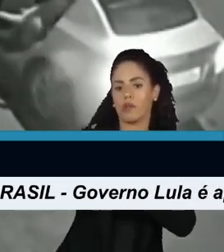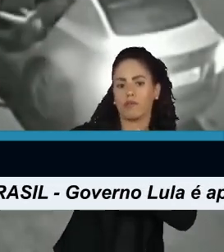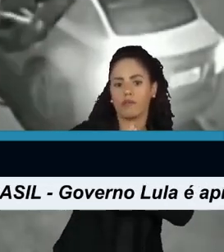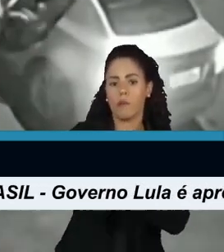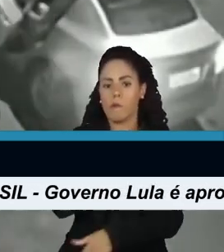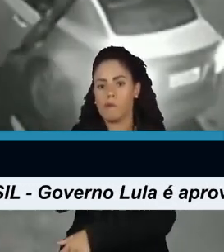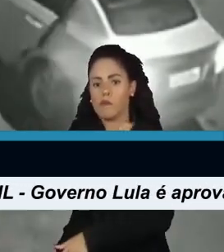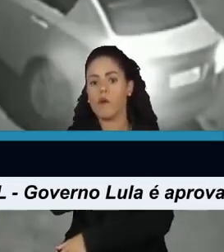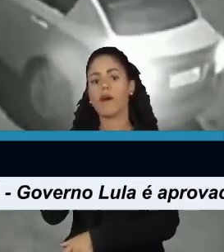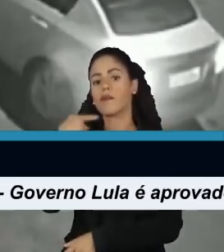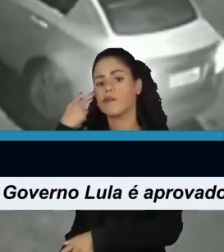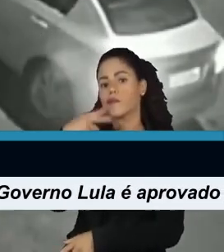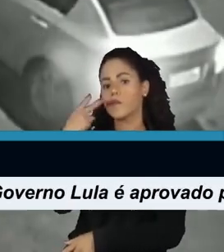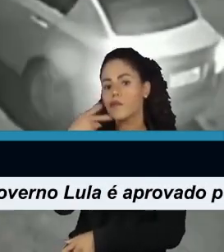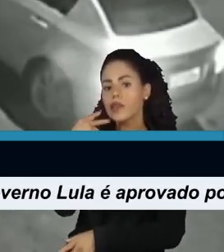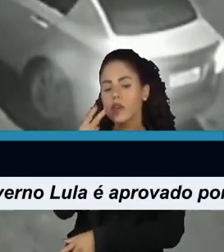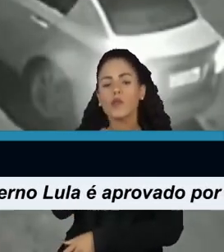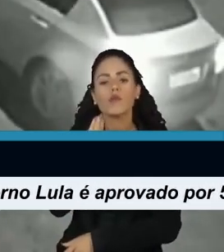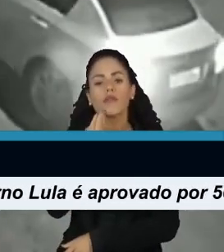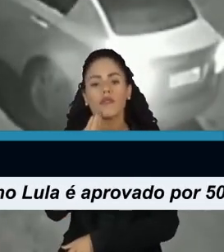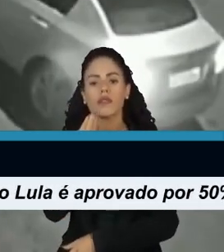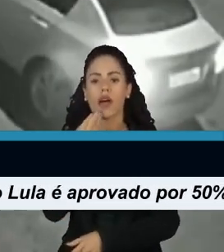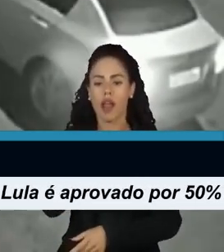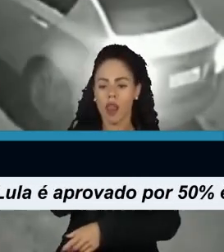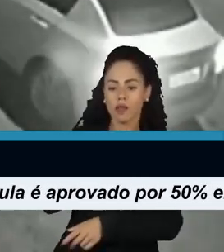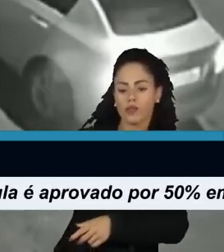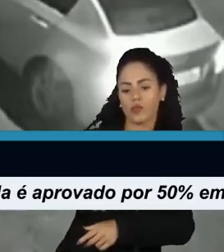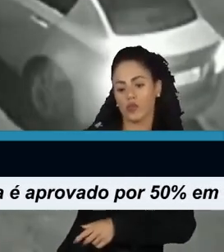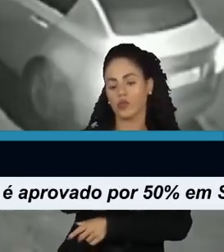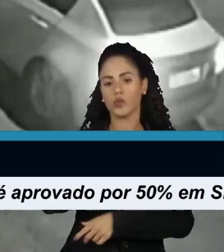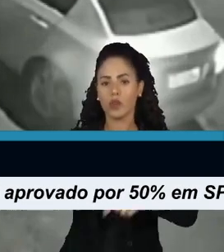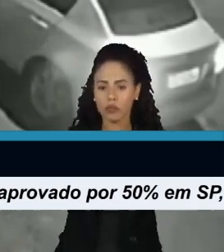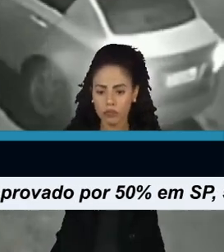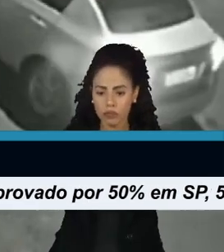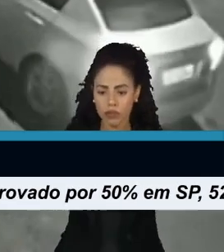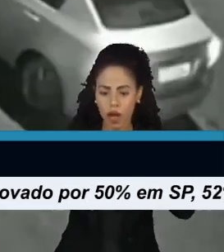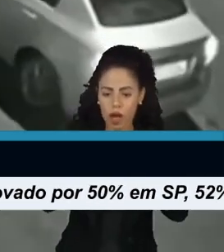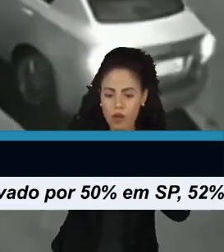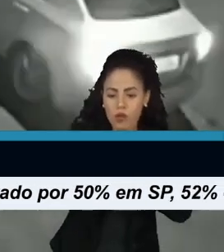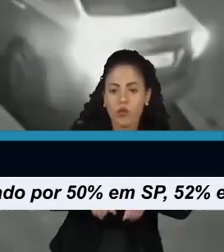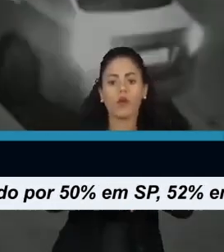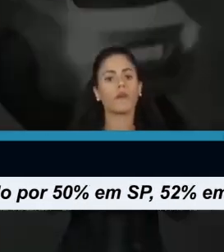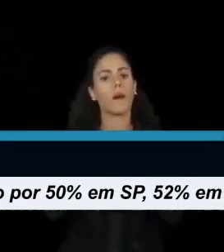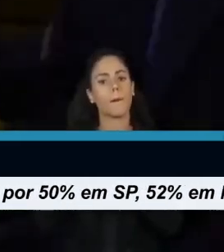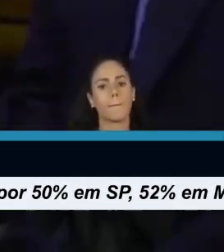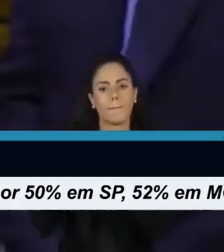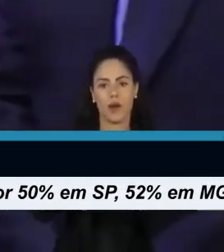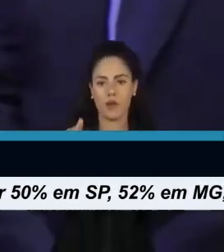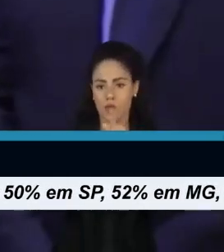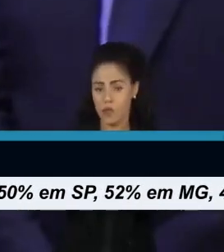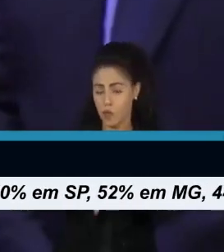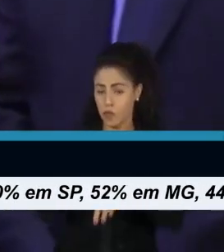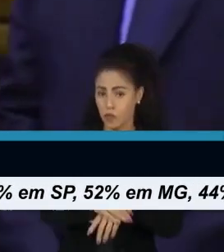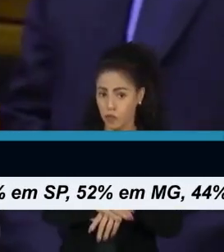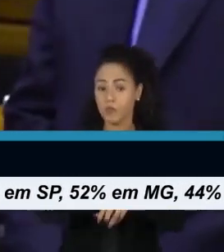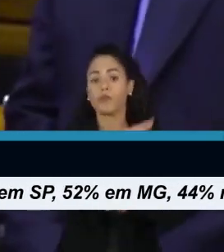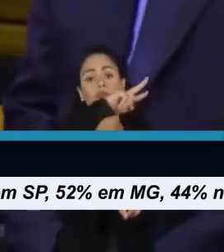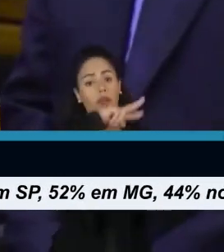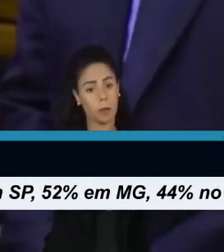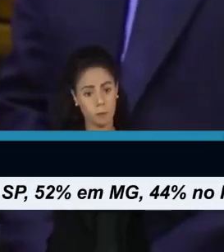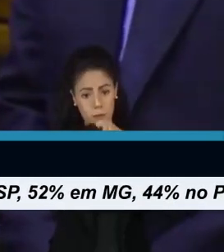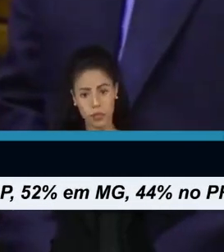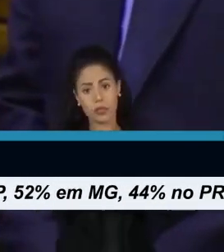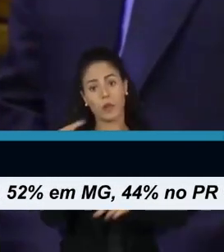vereadora carioca tentava destinar parte do território a iniciativas de moradia popular. A prisão,